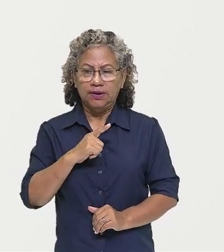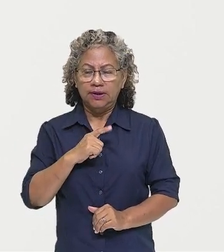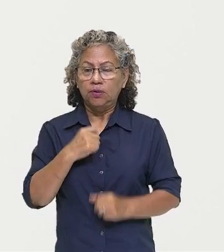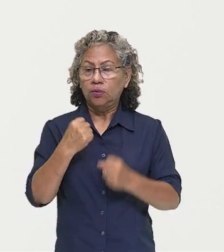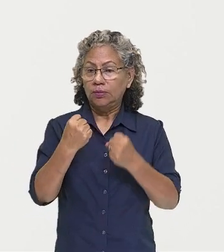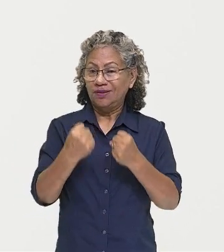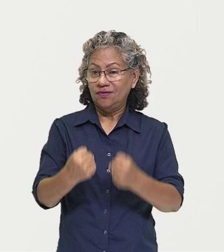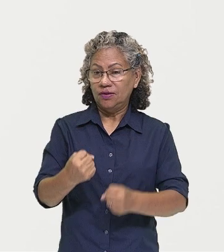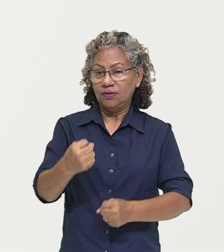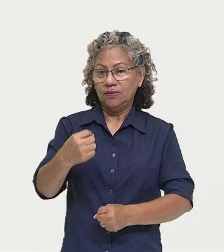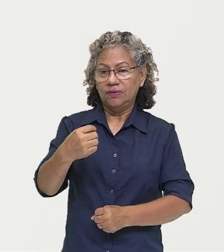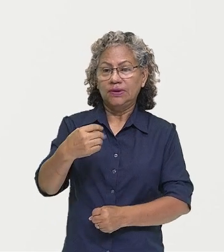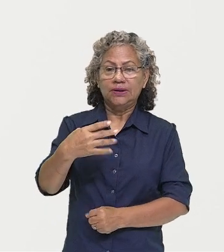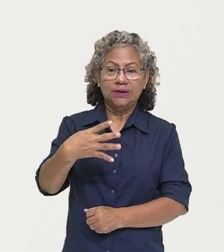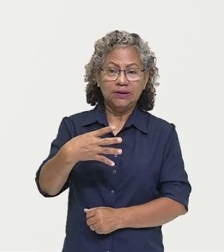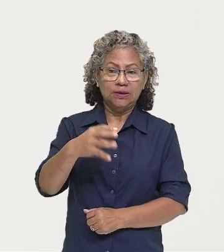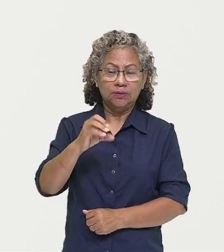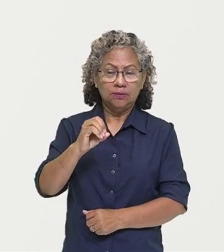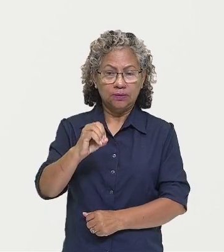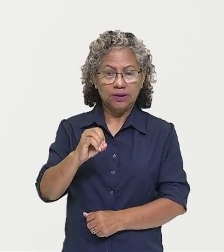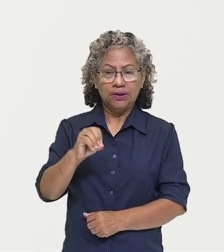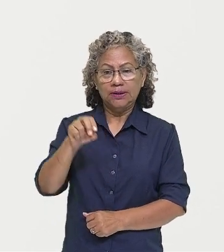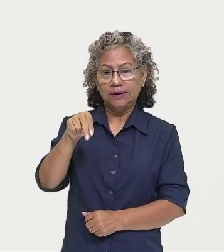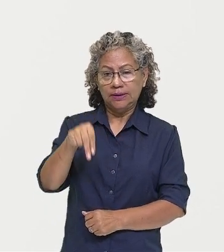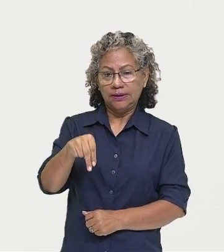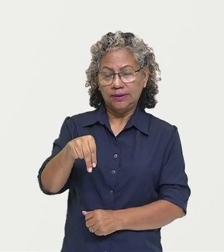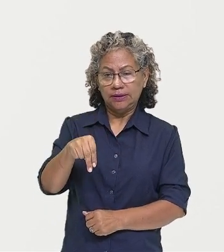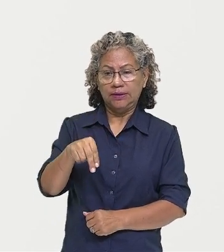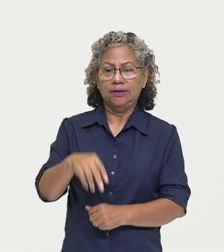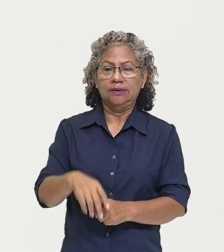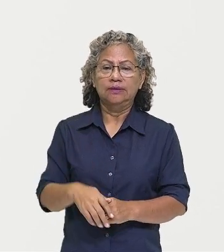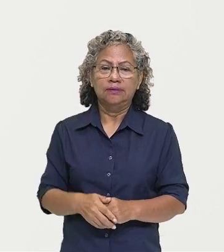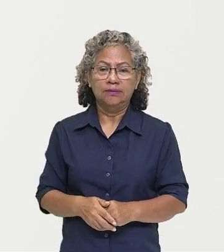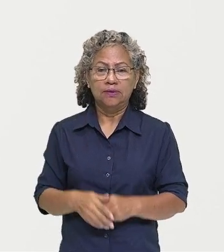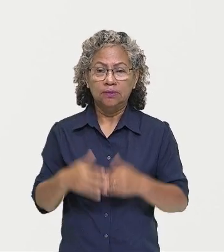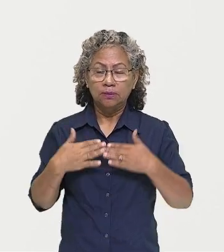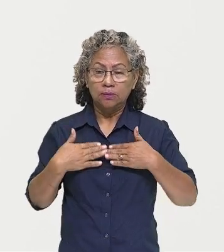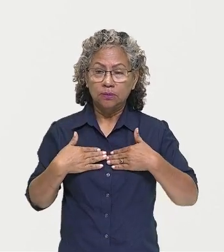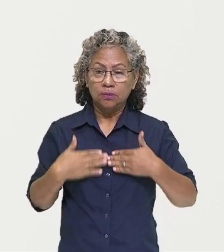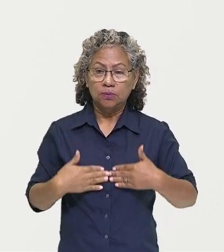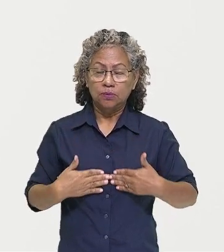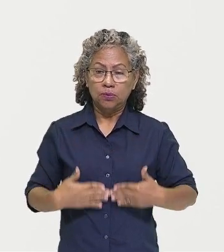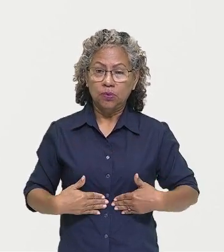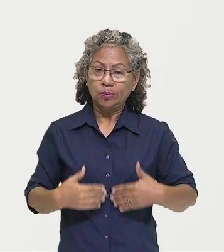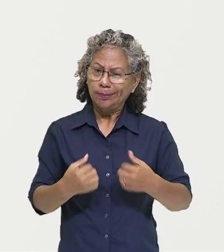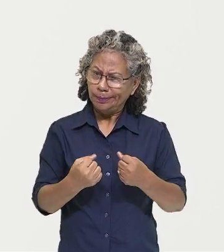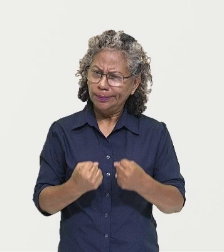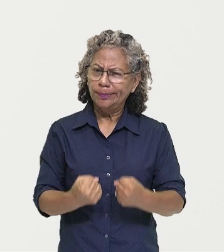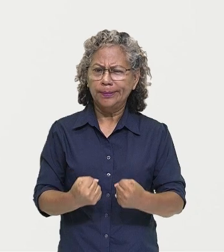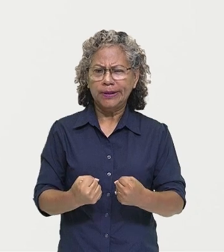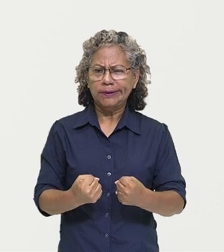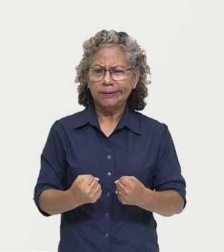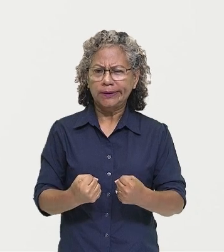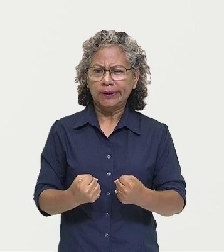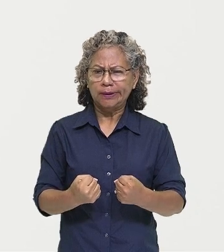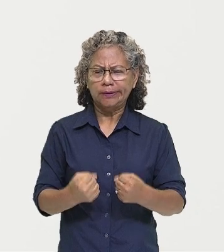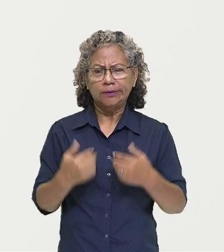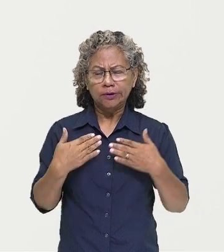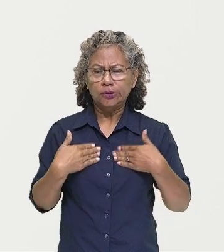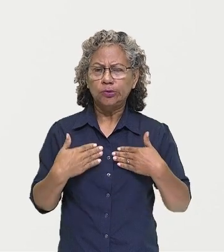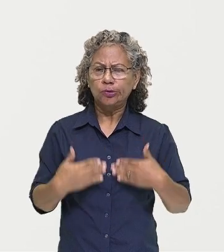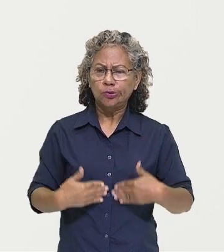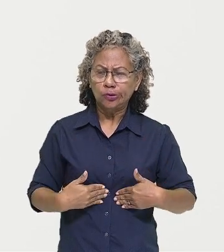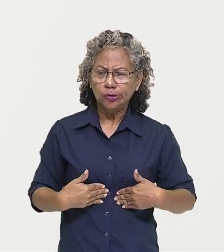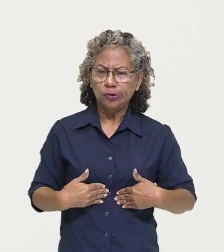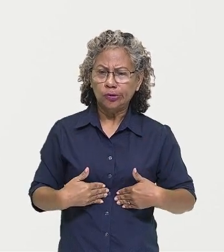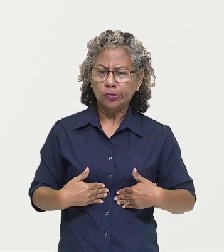força de 40 newtons. A um corpo de massa M, o corpo